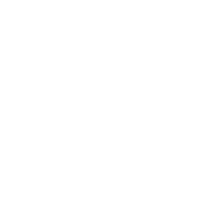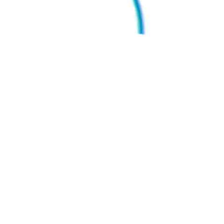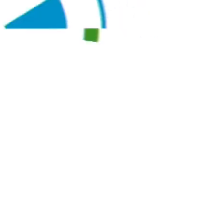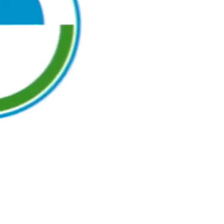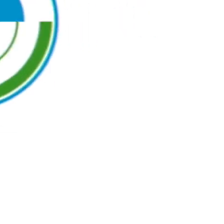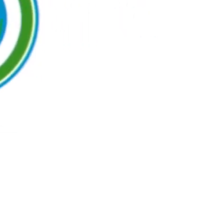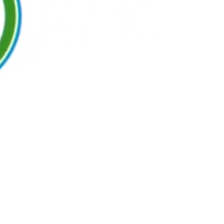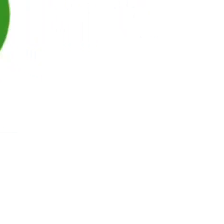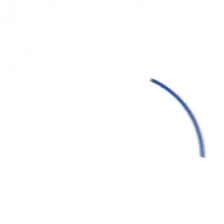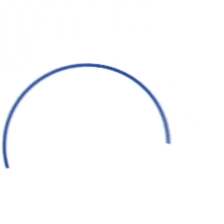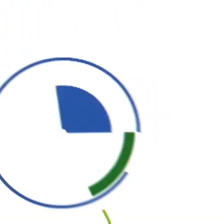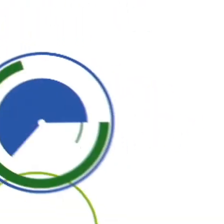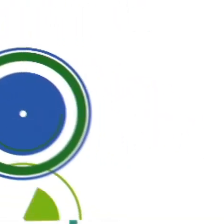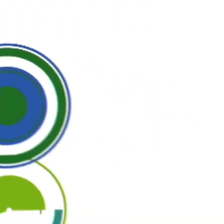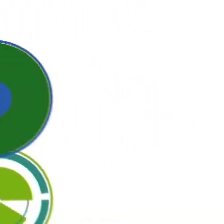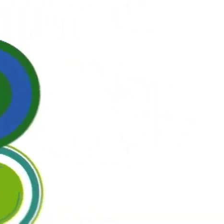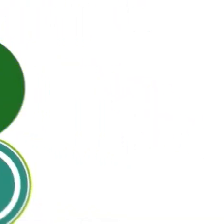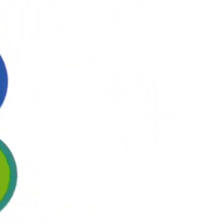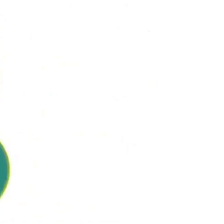E aí